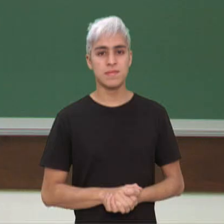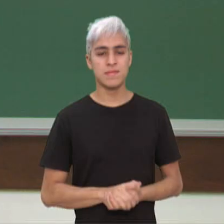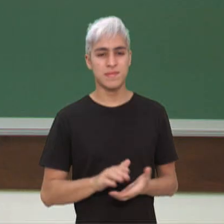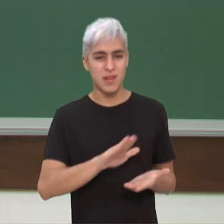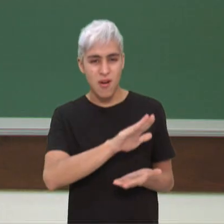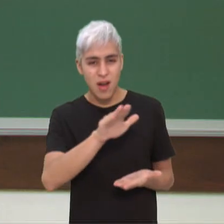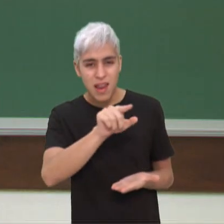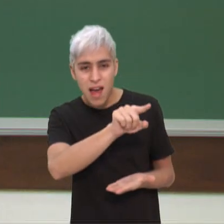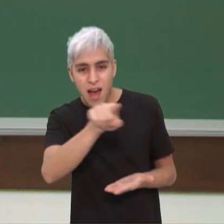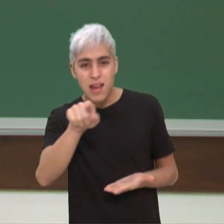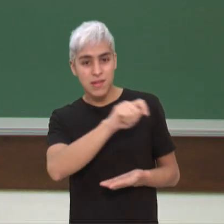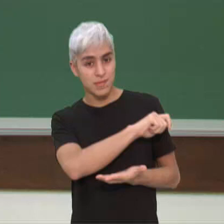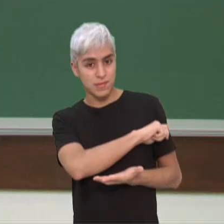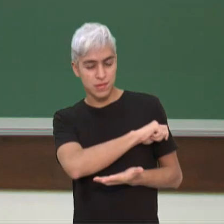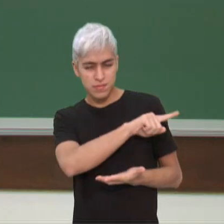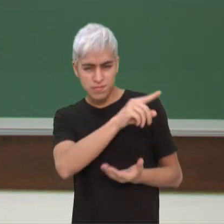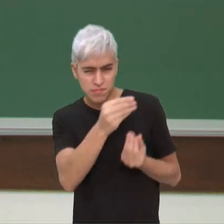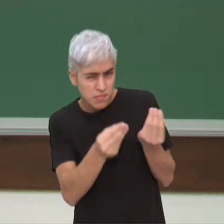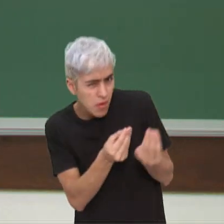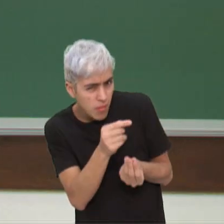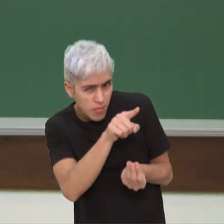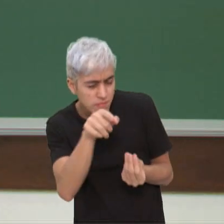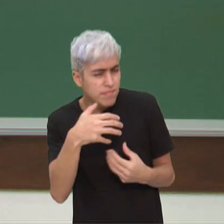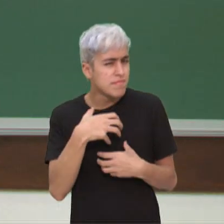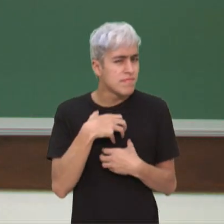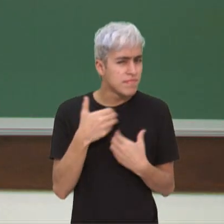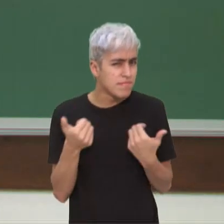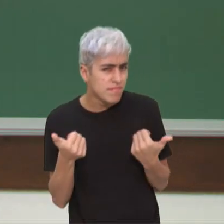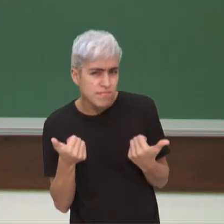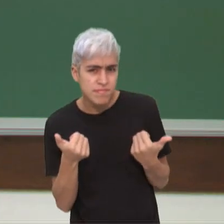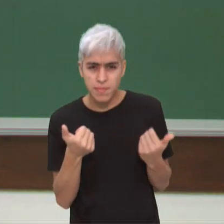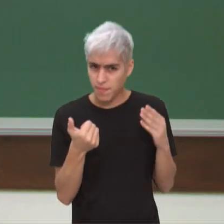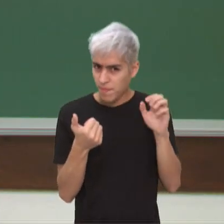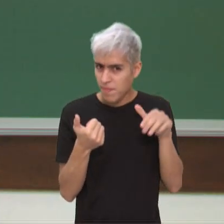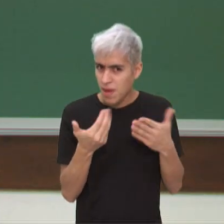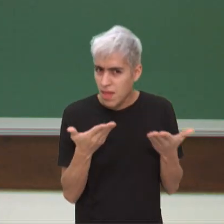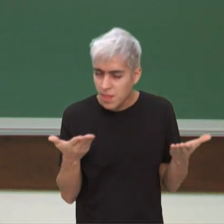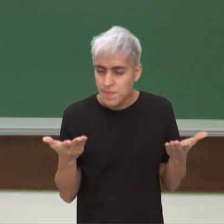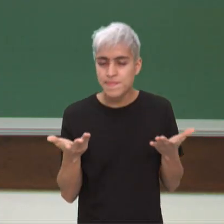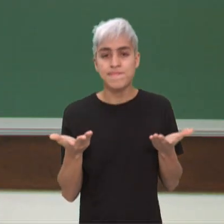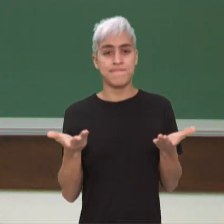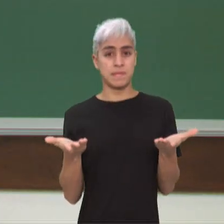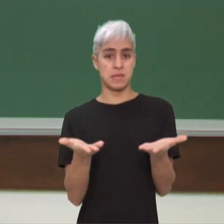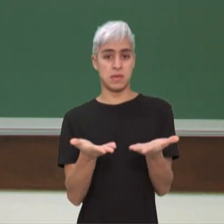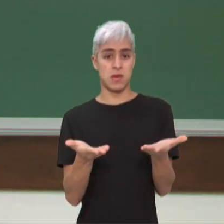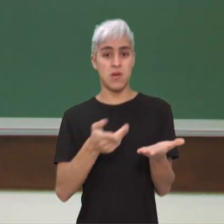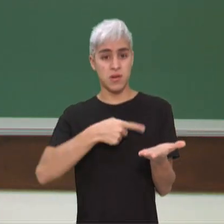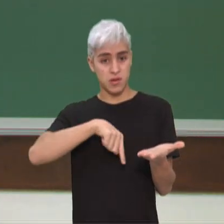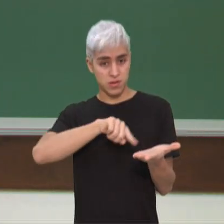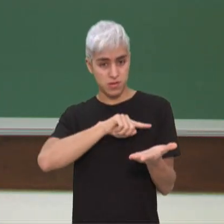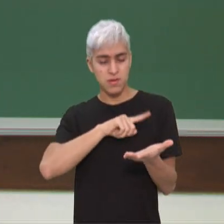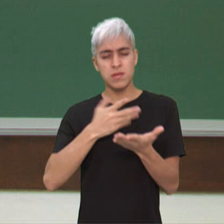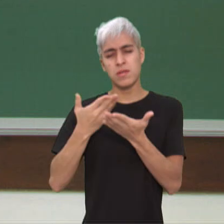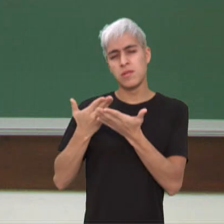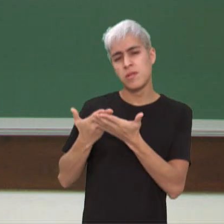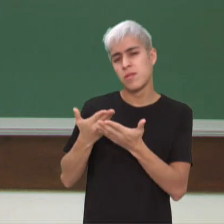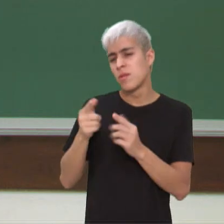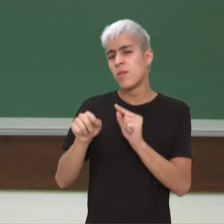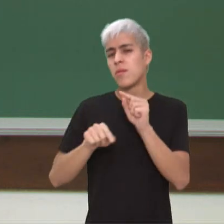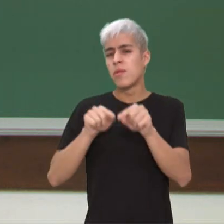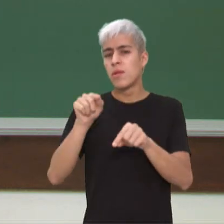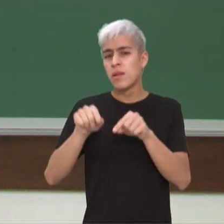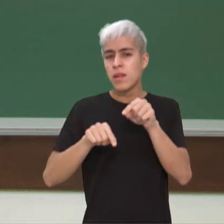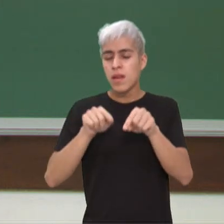Olá, aluno! Como é que você está? Tudo bem? Hoje nós vamos trabalhar a questão dos